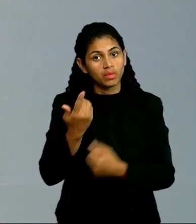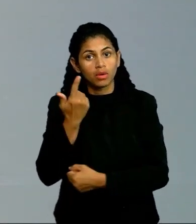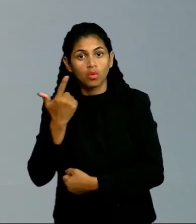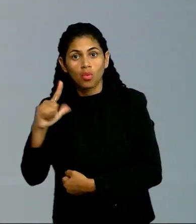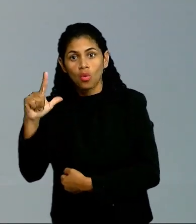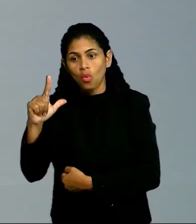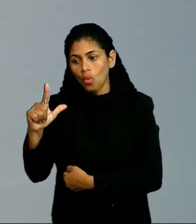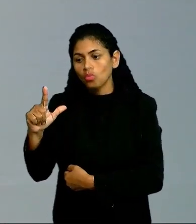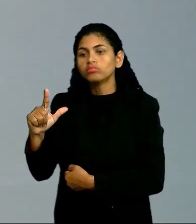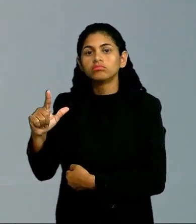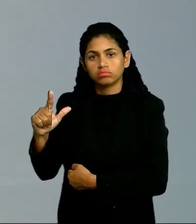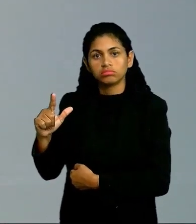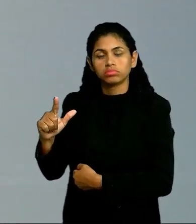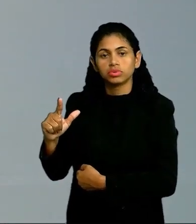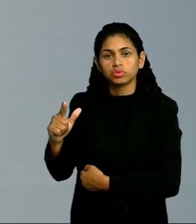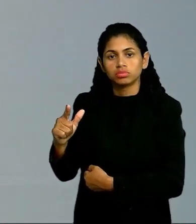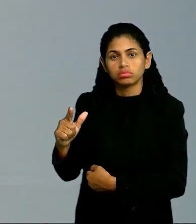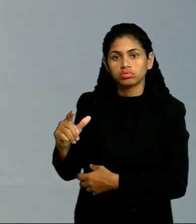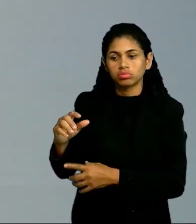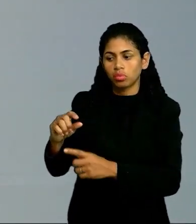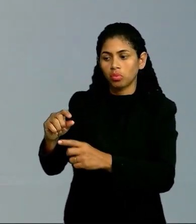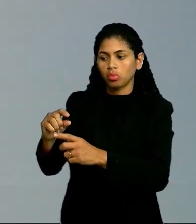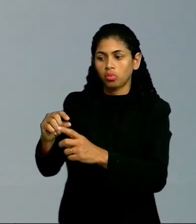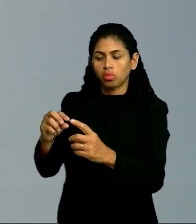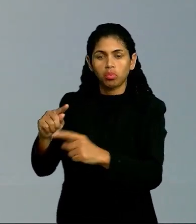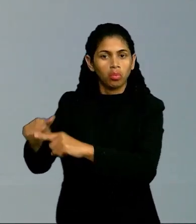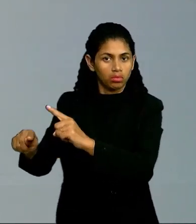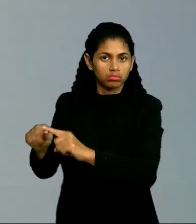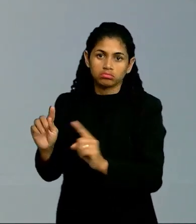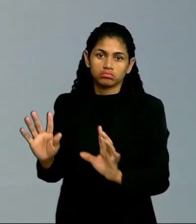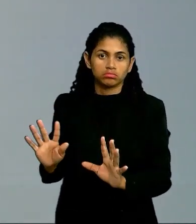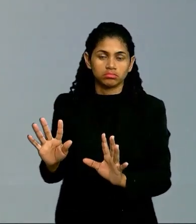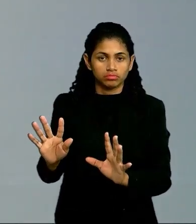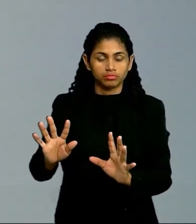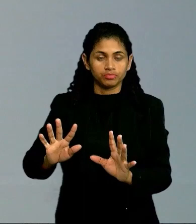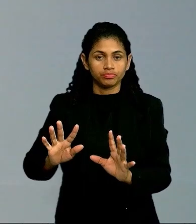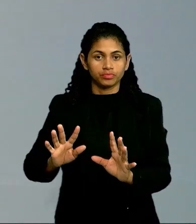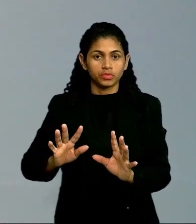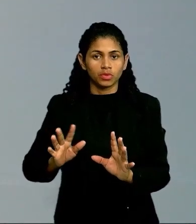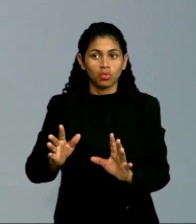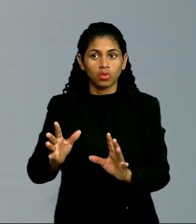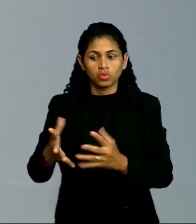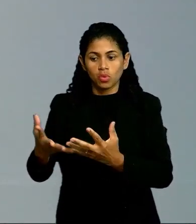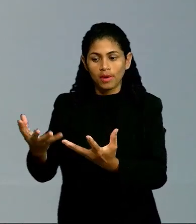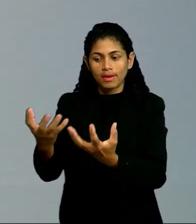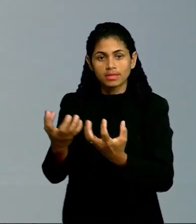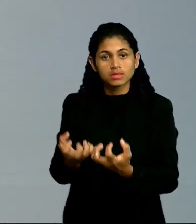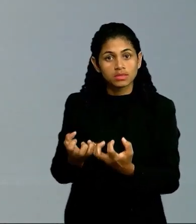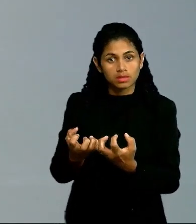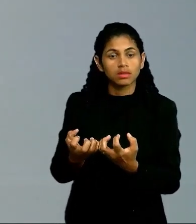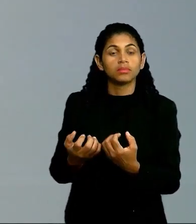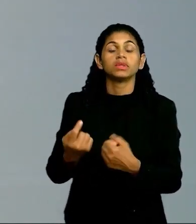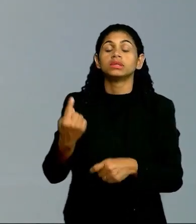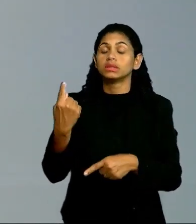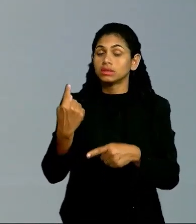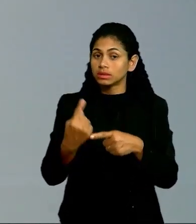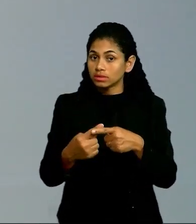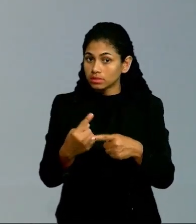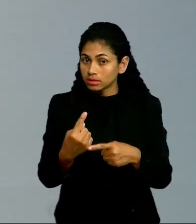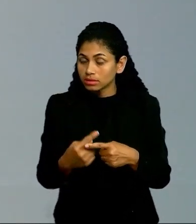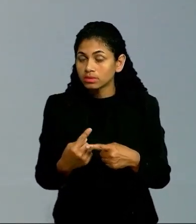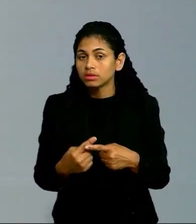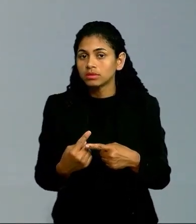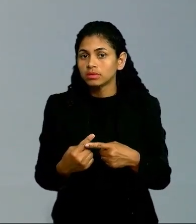recebe elétrons, ela não recebe elétrons do nada, ela recebe elétrons de uma outra determinada substância. Por isso que a reação ela é chamada